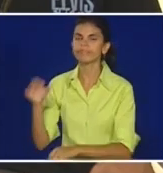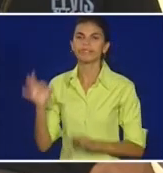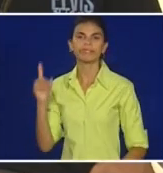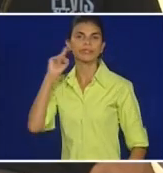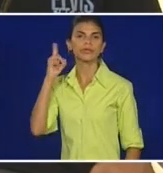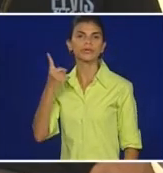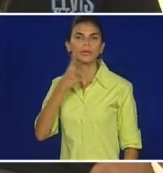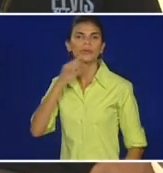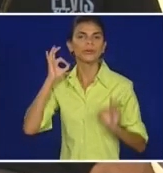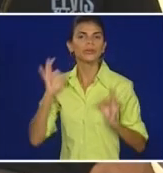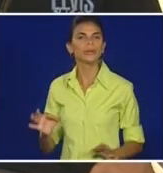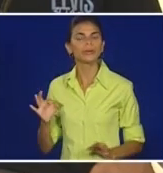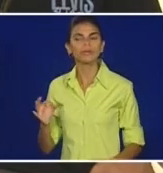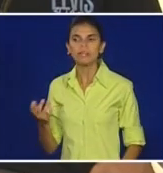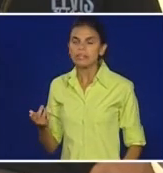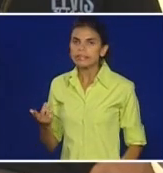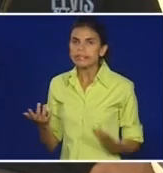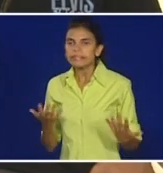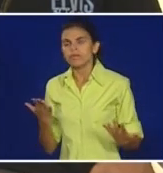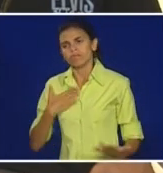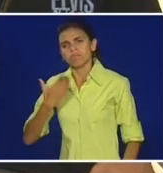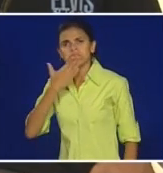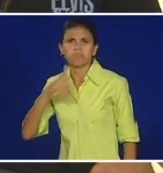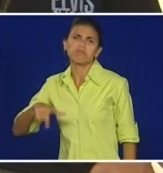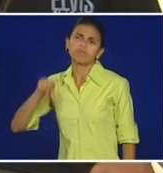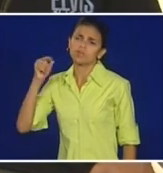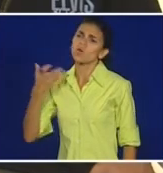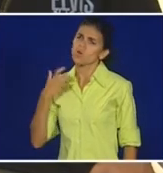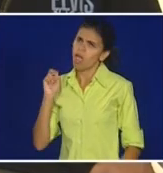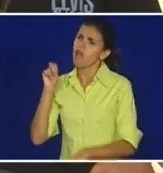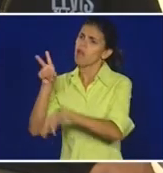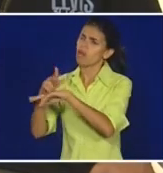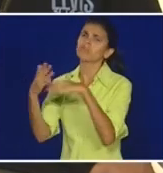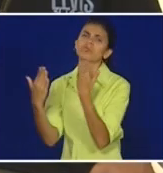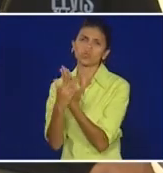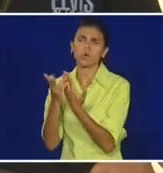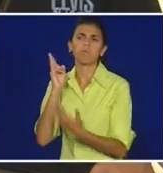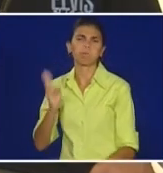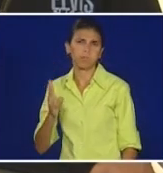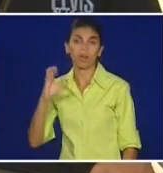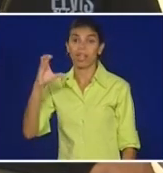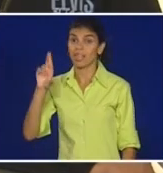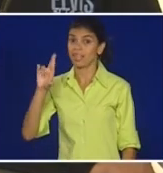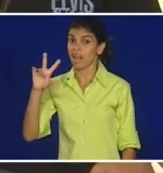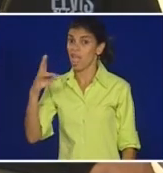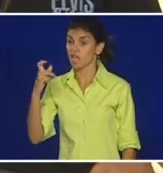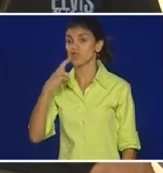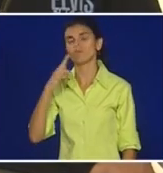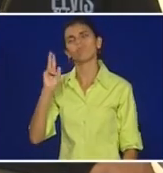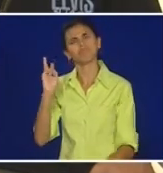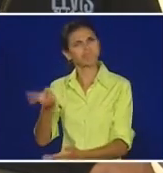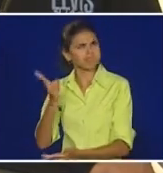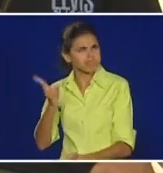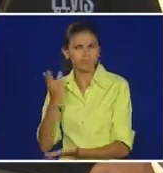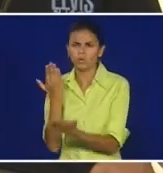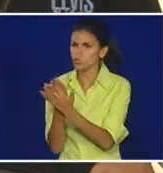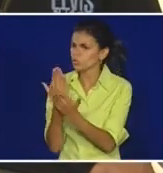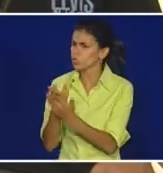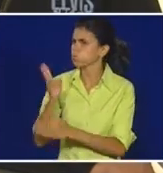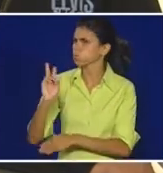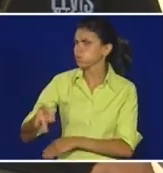Nós fizemos uma opção por manter o João na creche onde ele já estudava. Ele permaneceu, era o único surdo da creche, ele era um